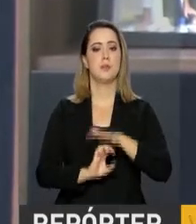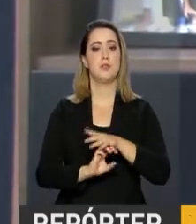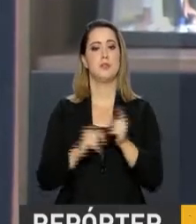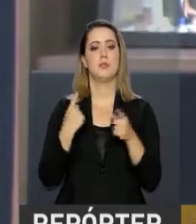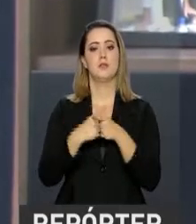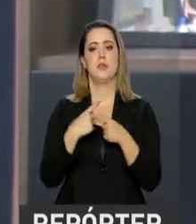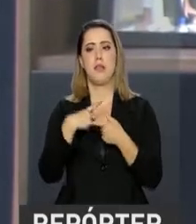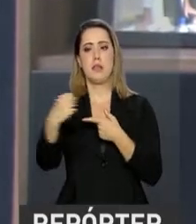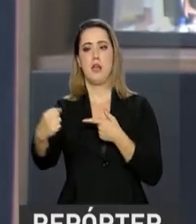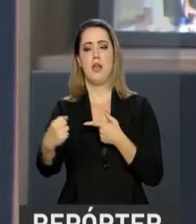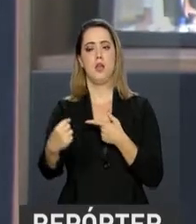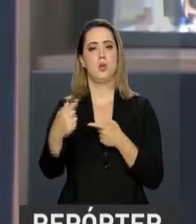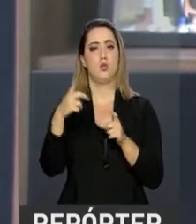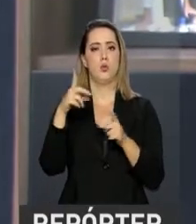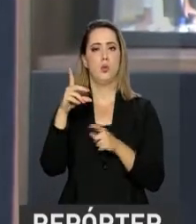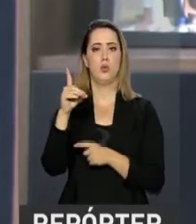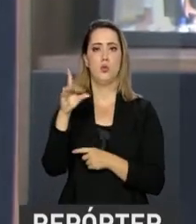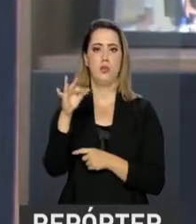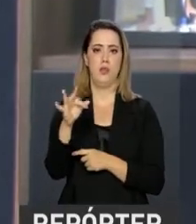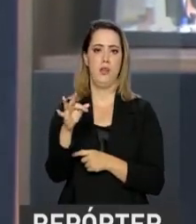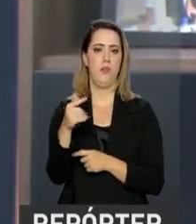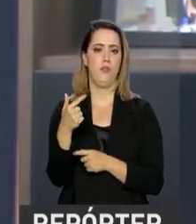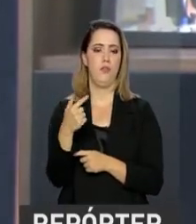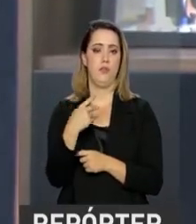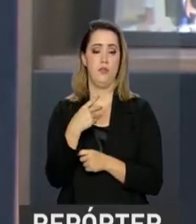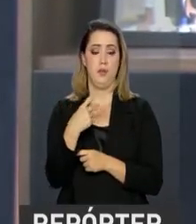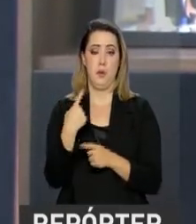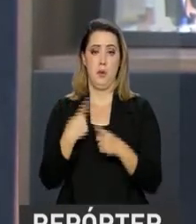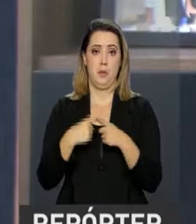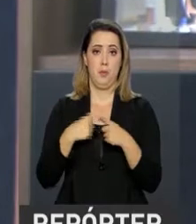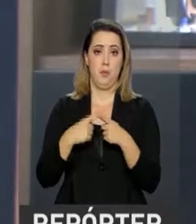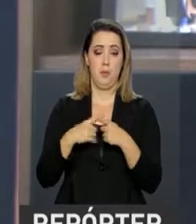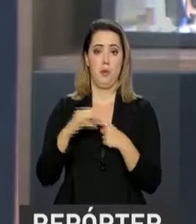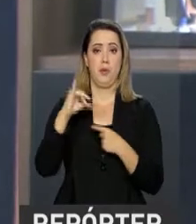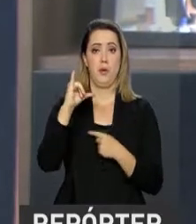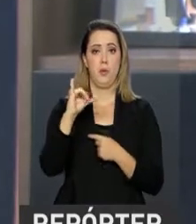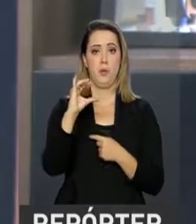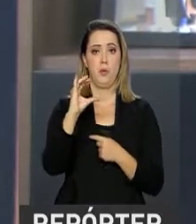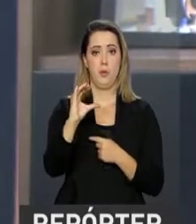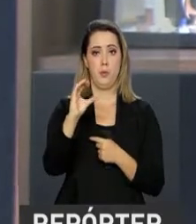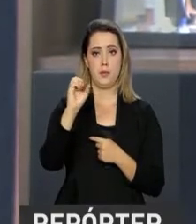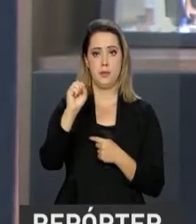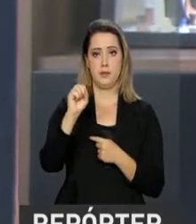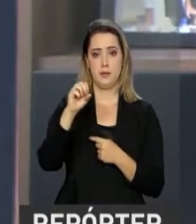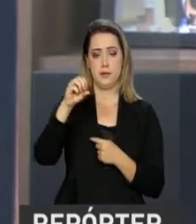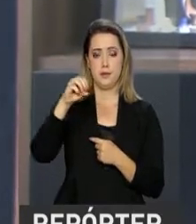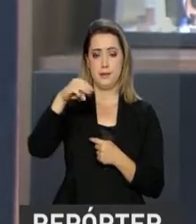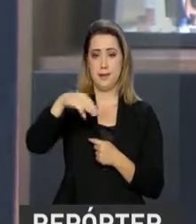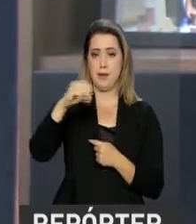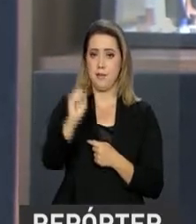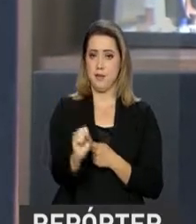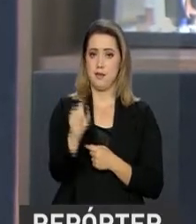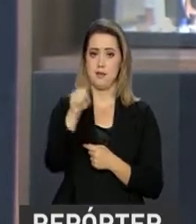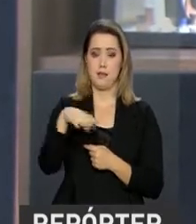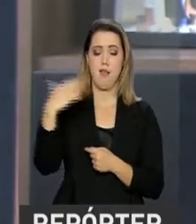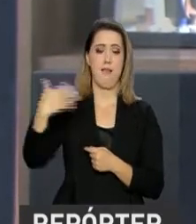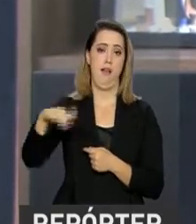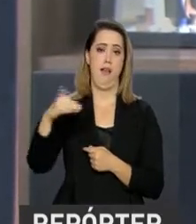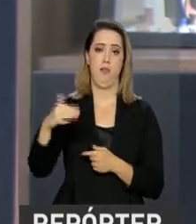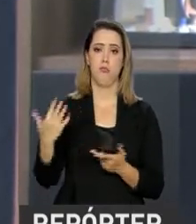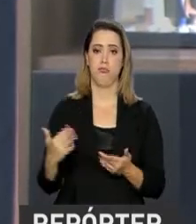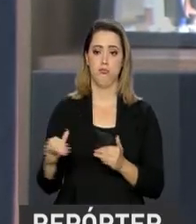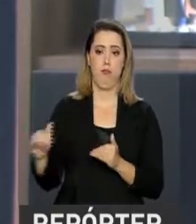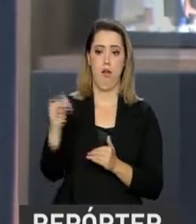competitividade justamente no icms que é o grande instrumento a grande arma da guerra fiscal